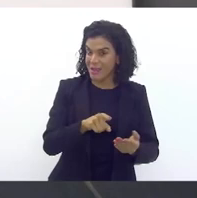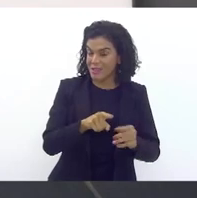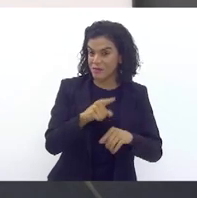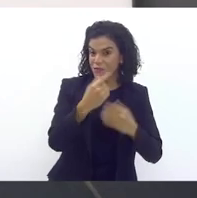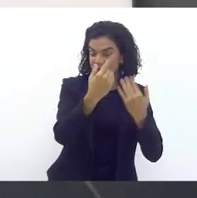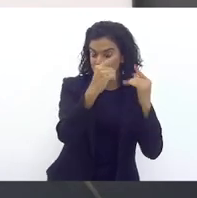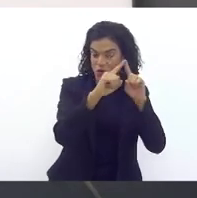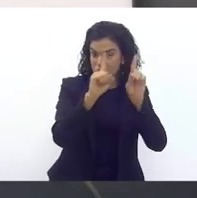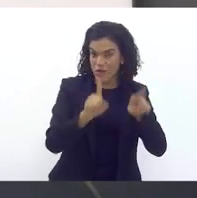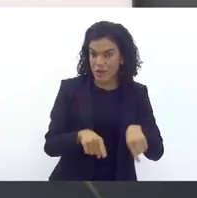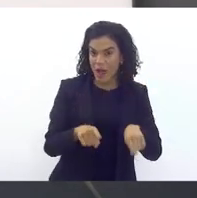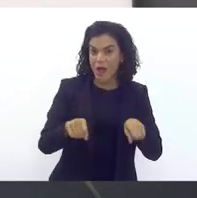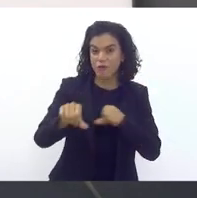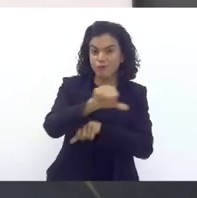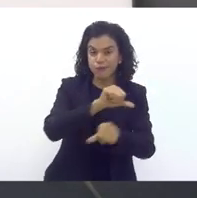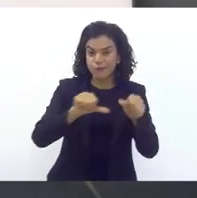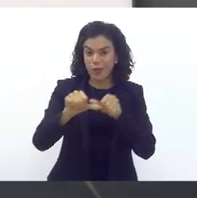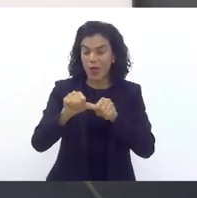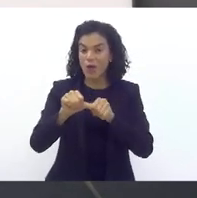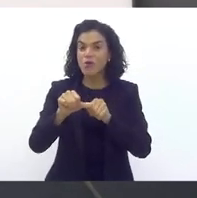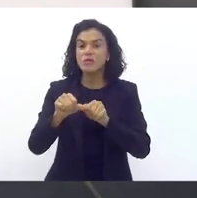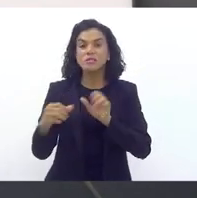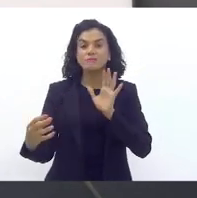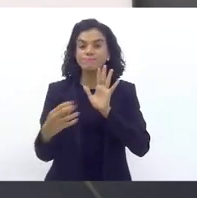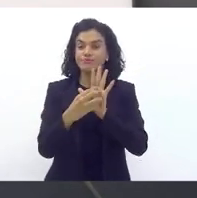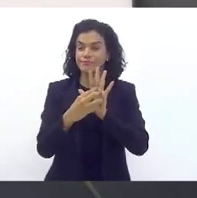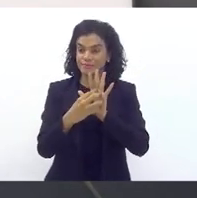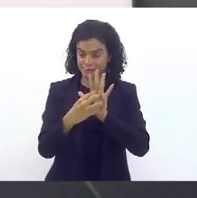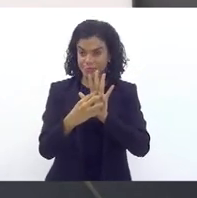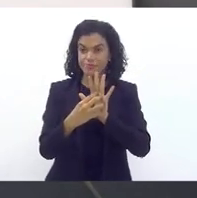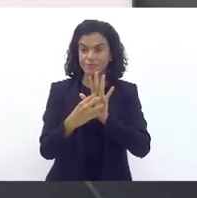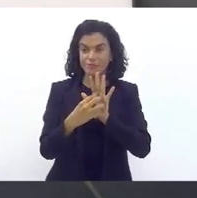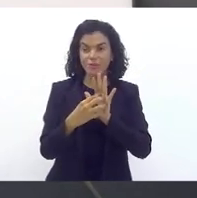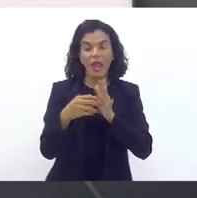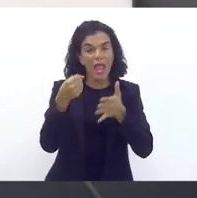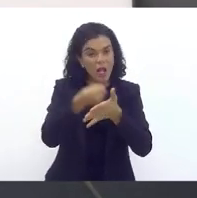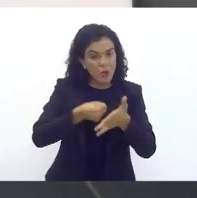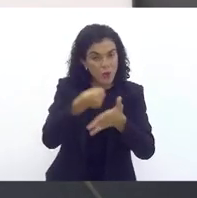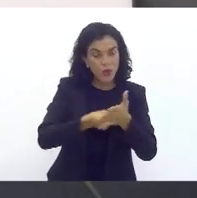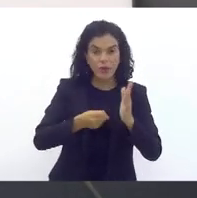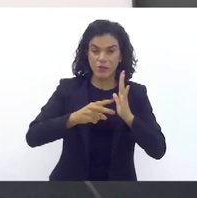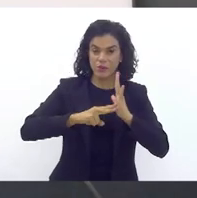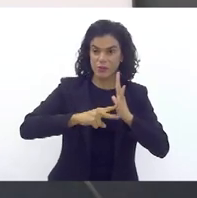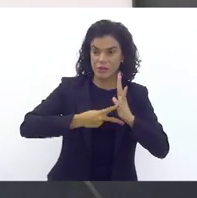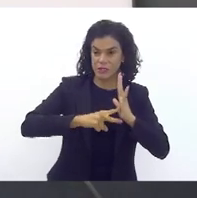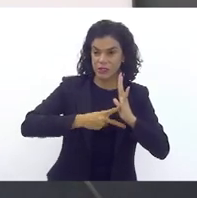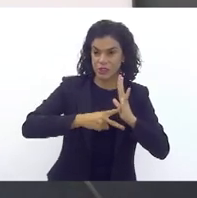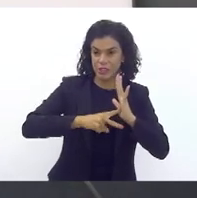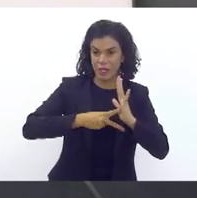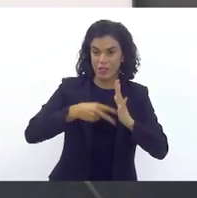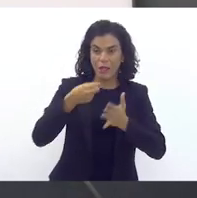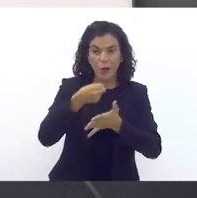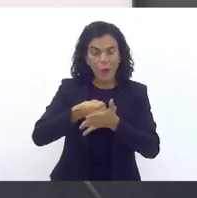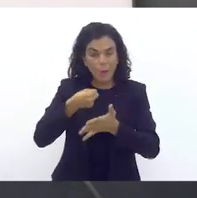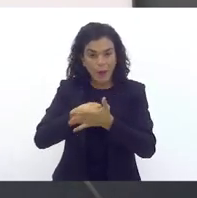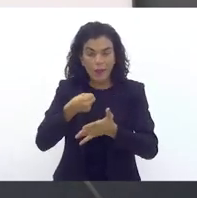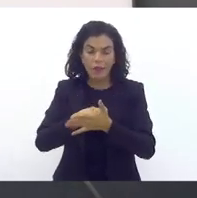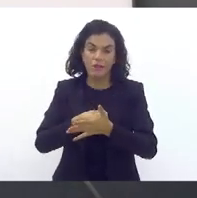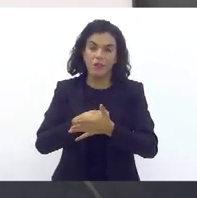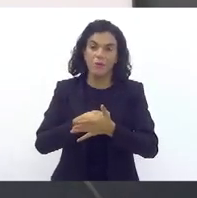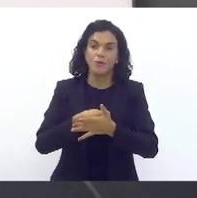servidores. Esse é o grande objetivo dos sindicatos que estão aqui presentes. O companheiro Wagner chegou, do